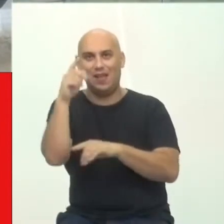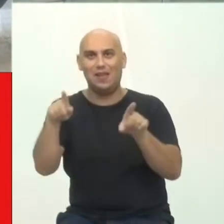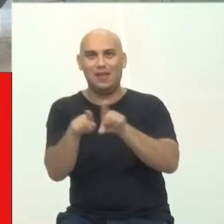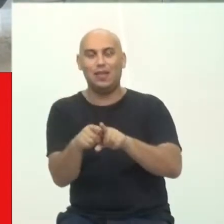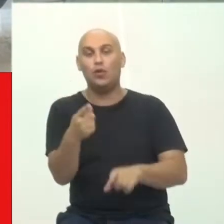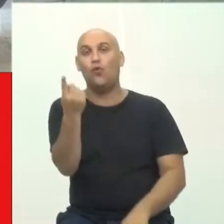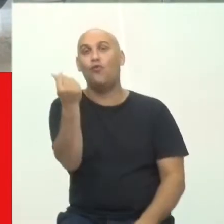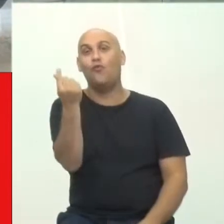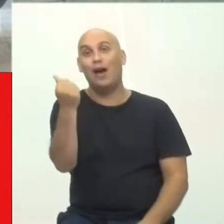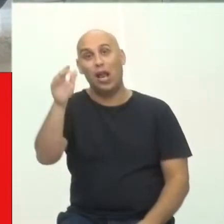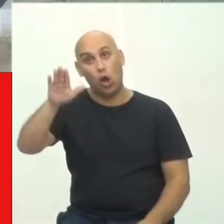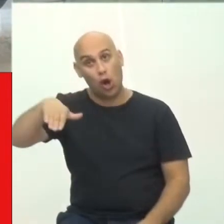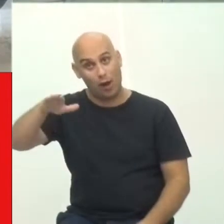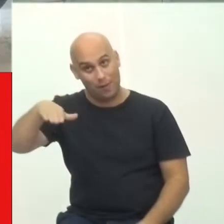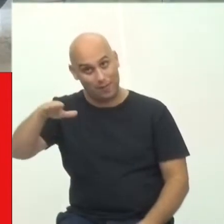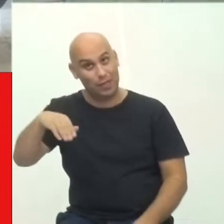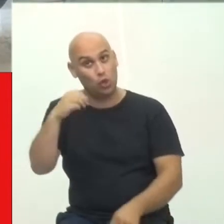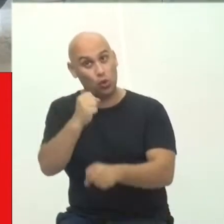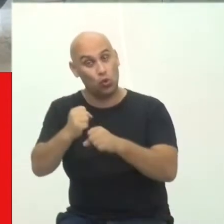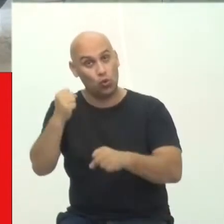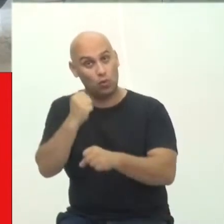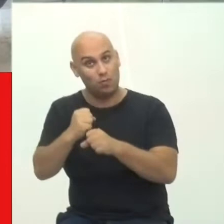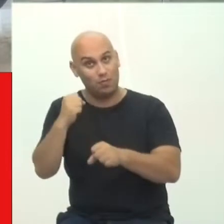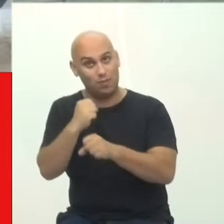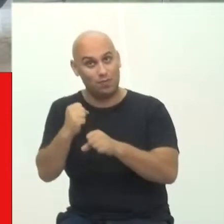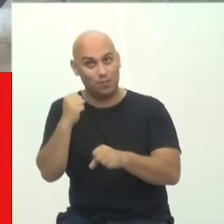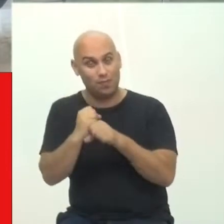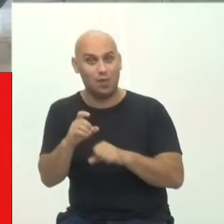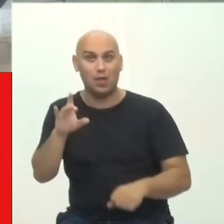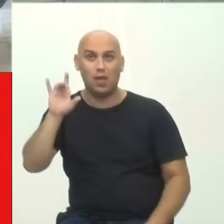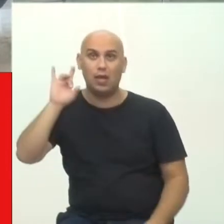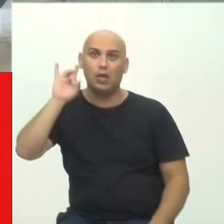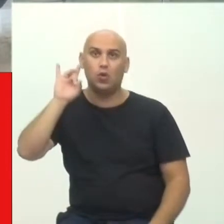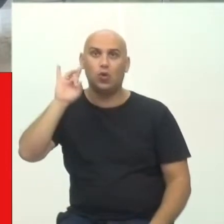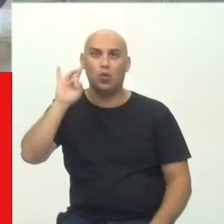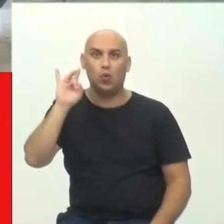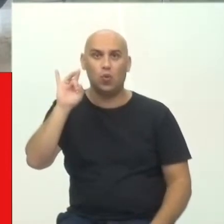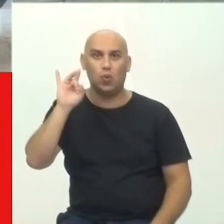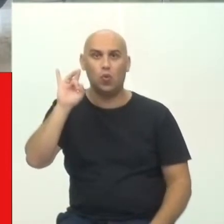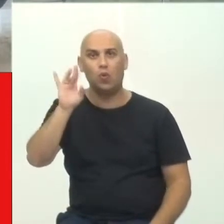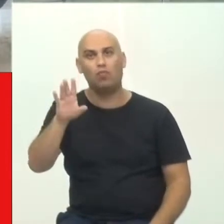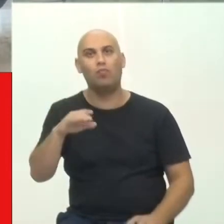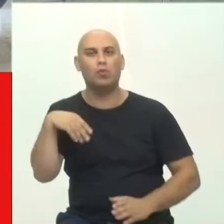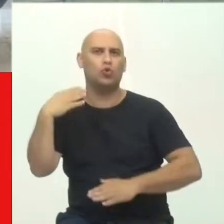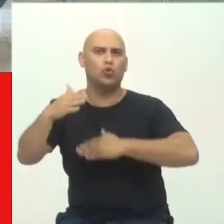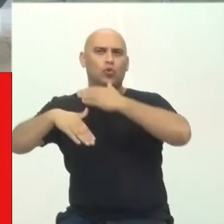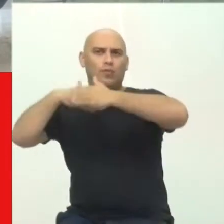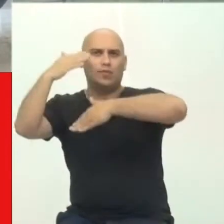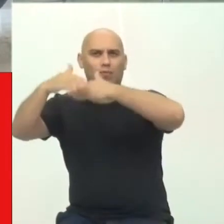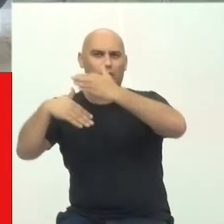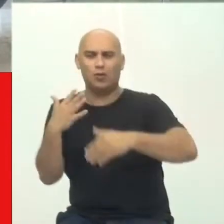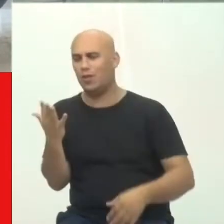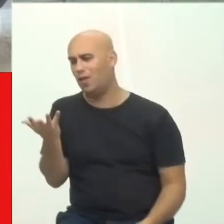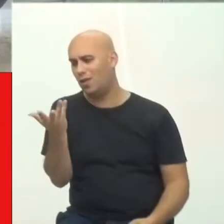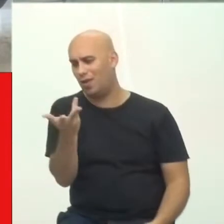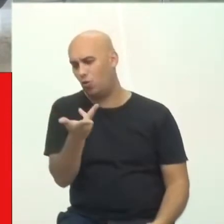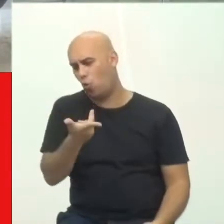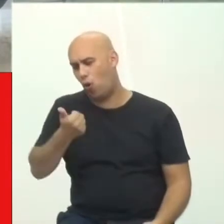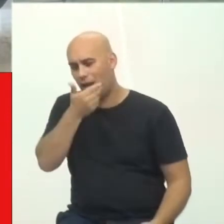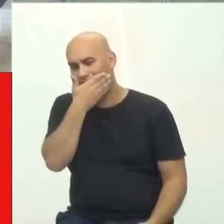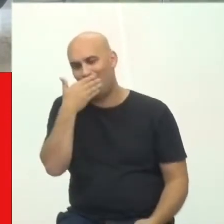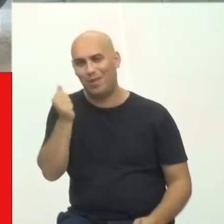menor dessa obra. Mas é isso, é saudar o desenvolvimento, o aperfeiçoamento do projeto, mais